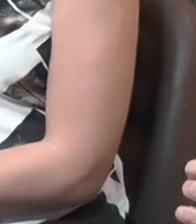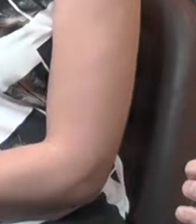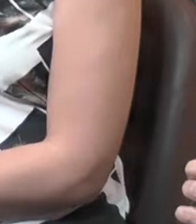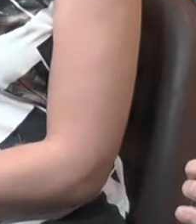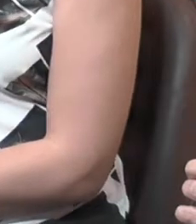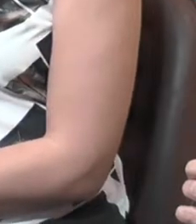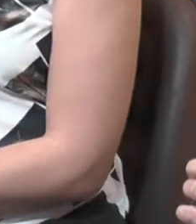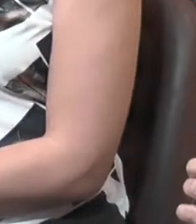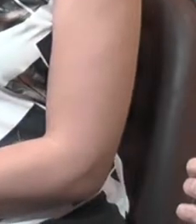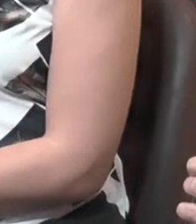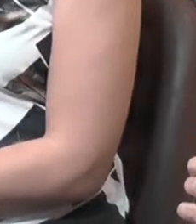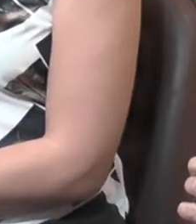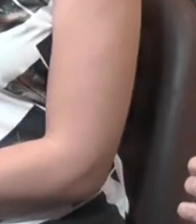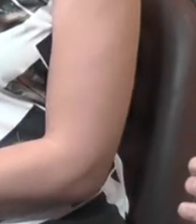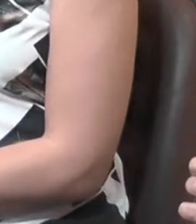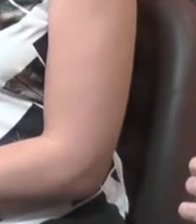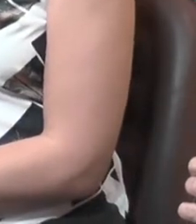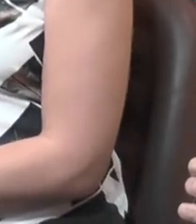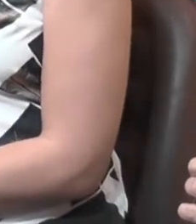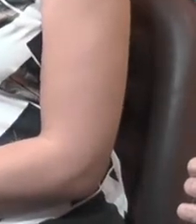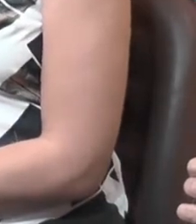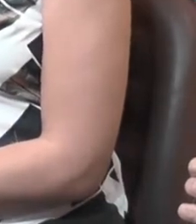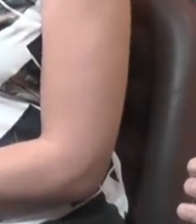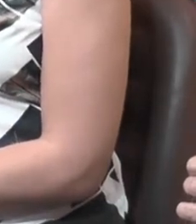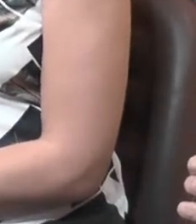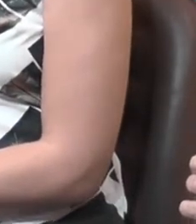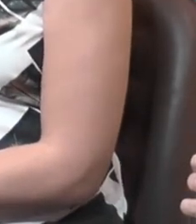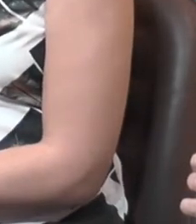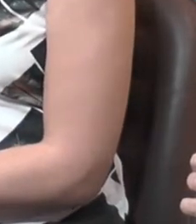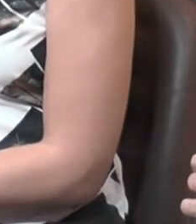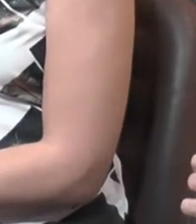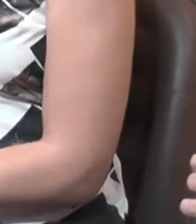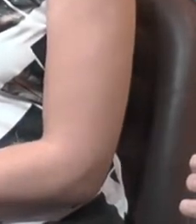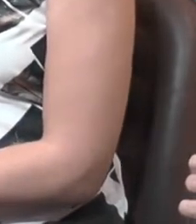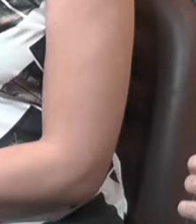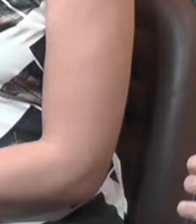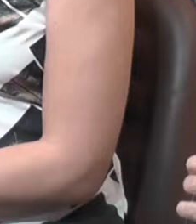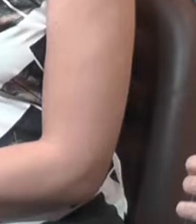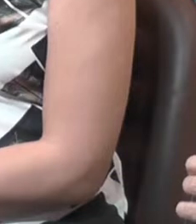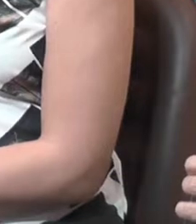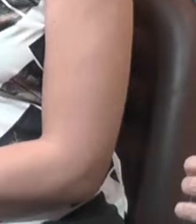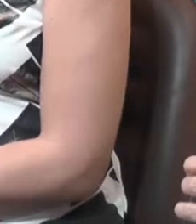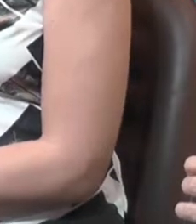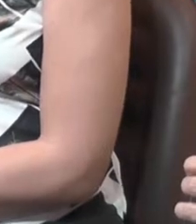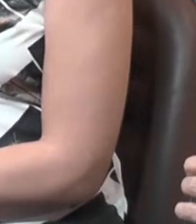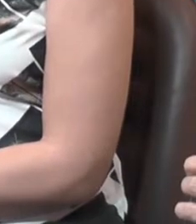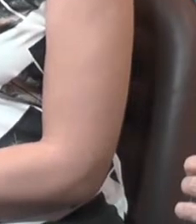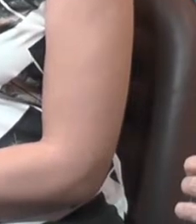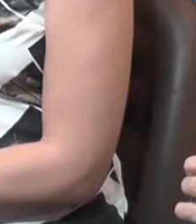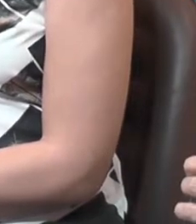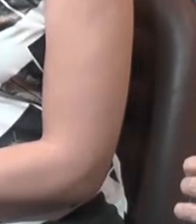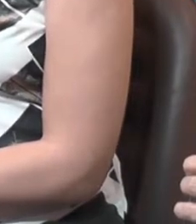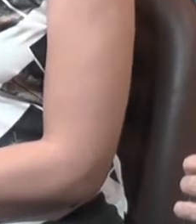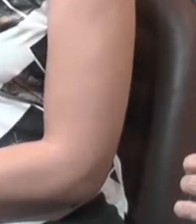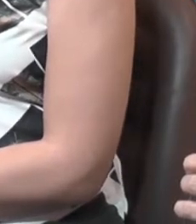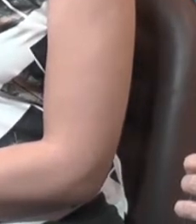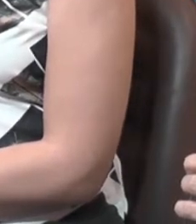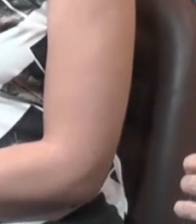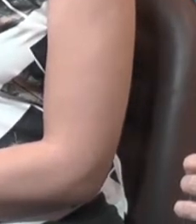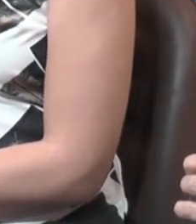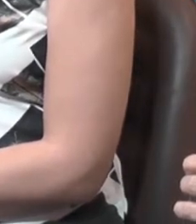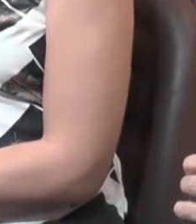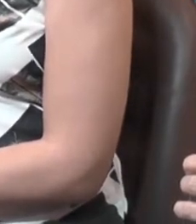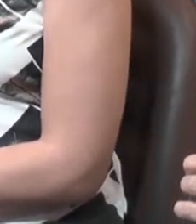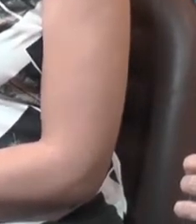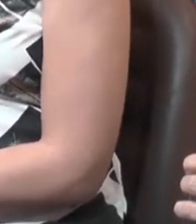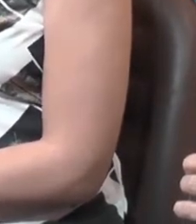dos Surdos. Né? Tem um vídeo no canal dele, do YouTube. É muito importante que vocês assistam,